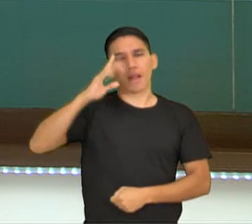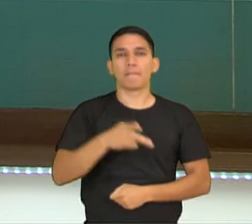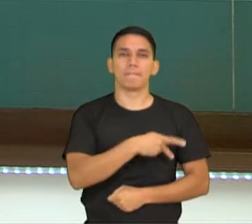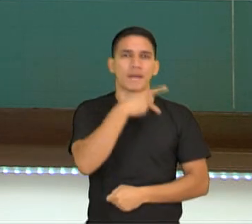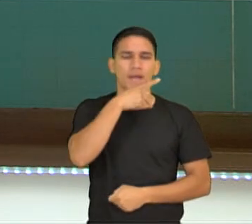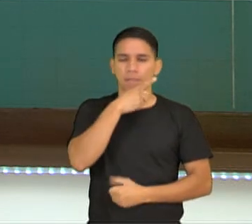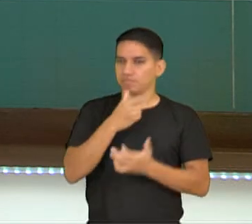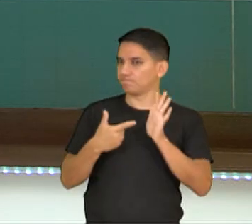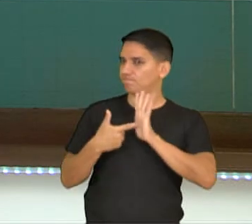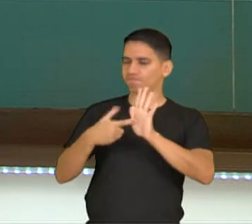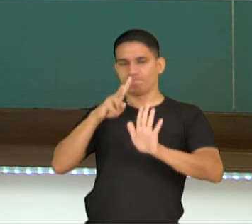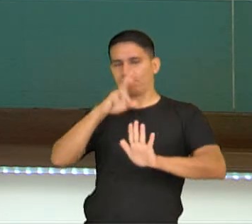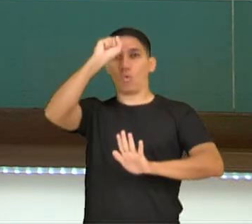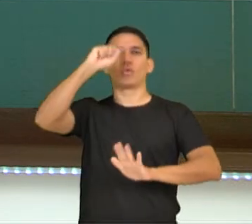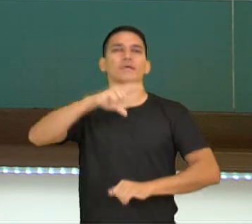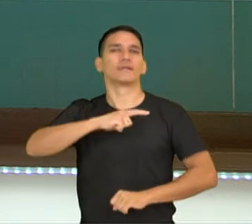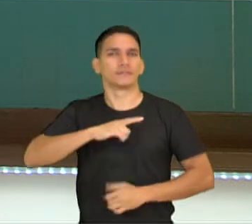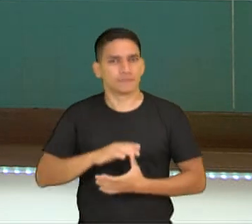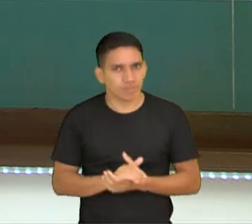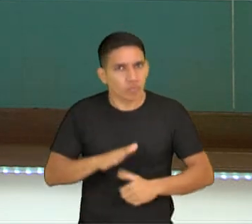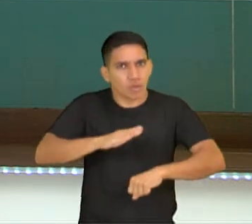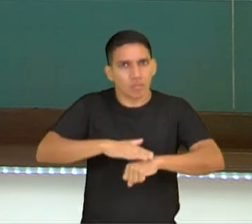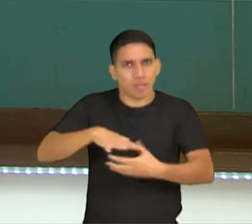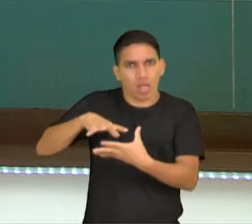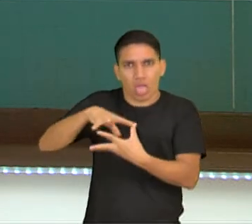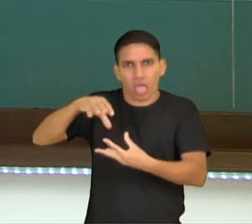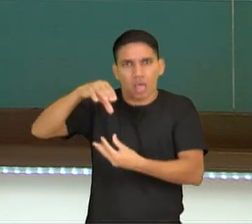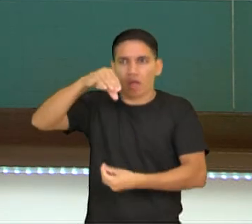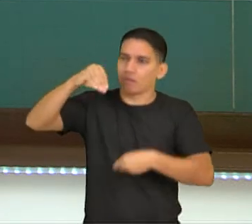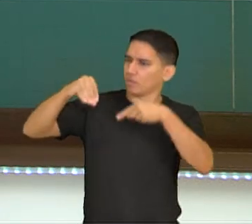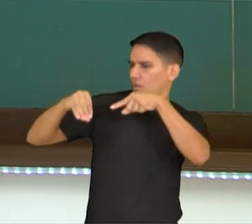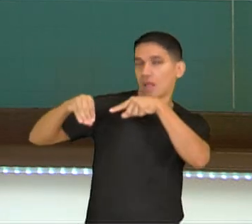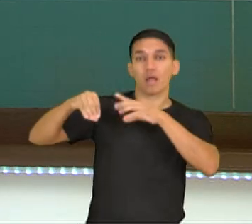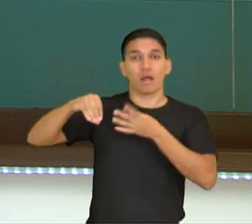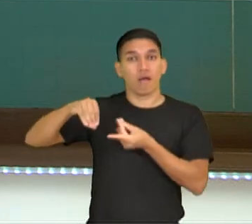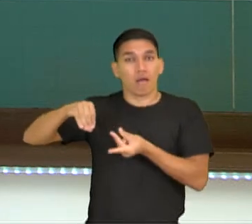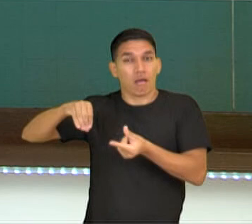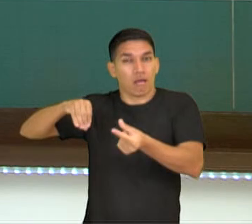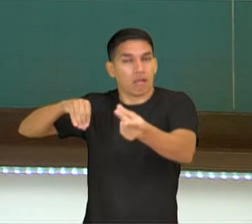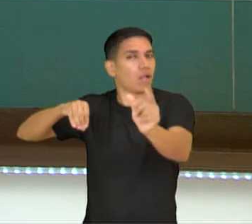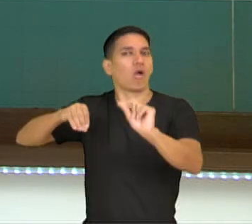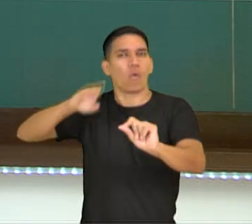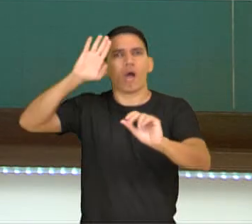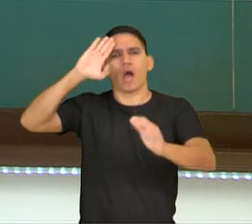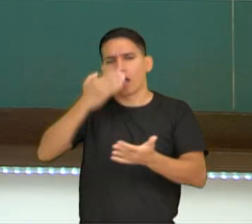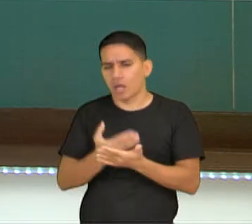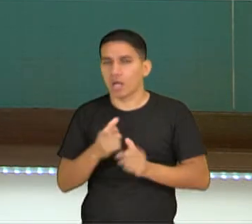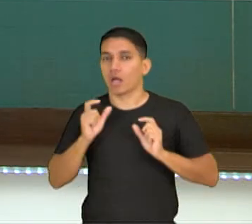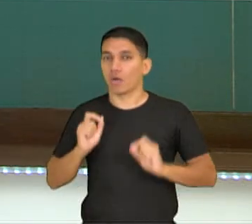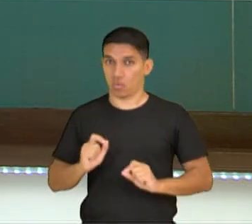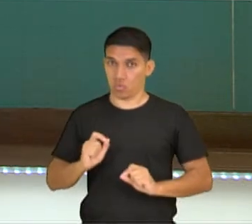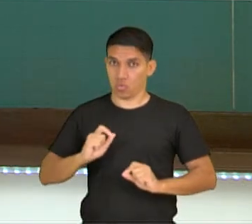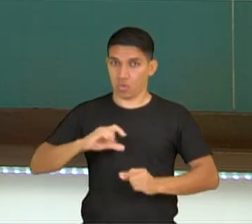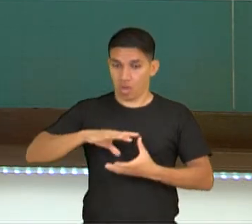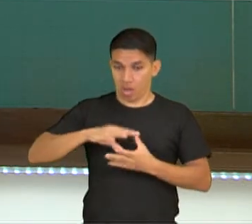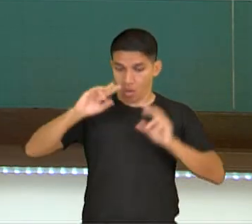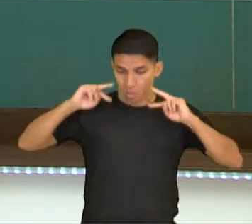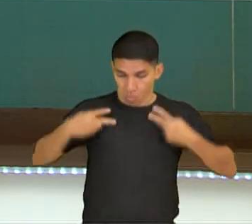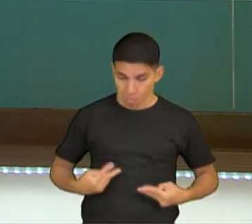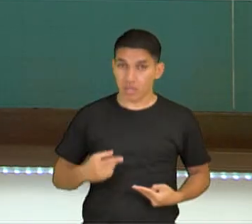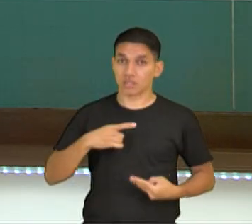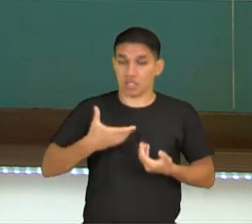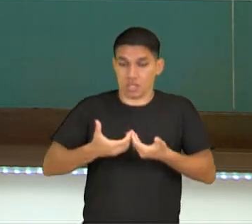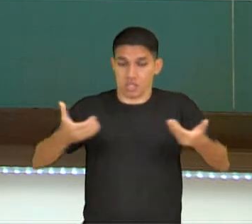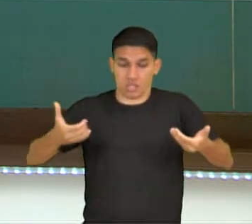cheio aqui nesse momento. A imortalidade da alma é justamente esse reconhecimento de que o ser humano é feito de duas partes, corpo